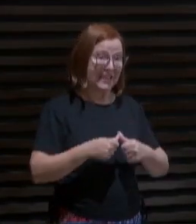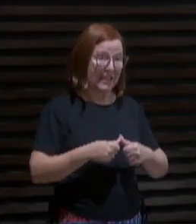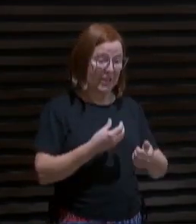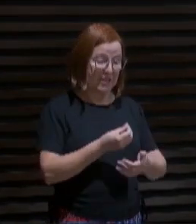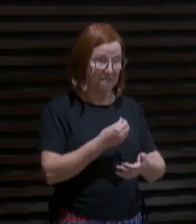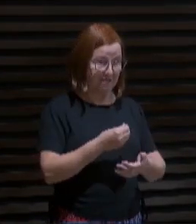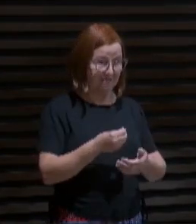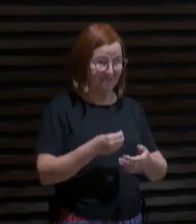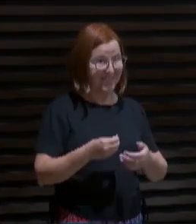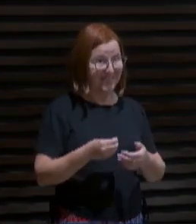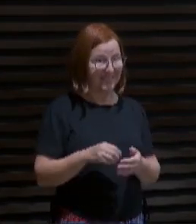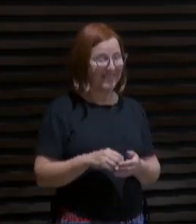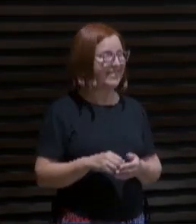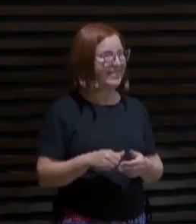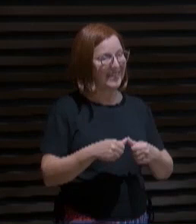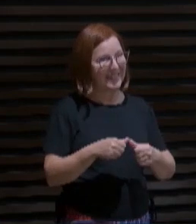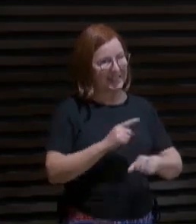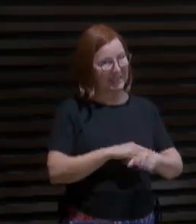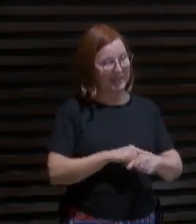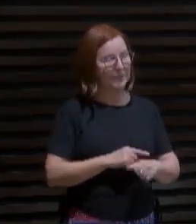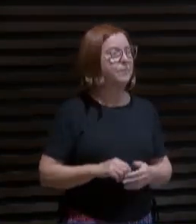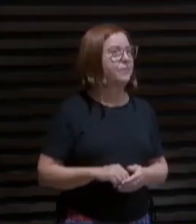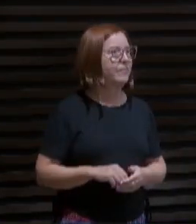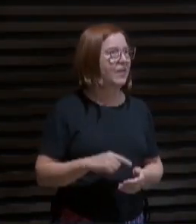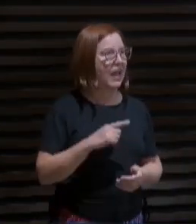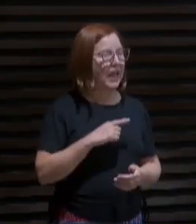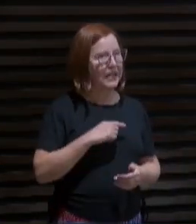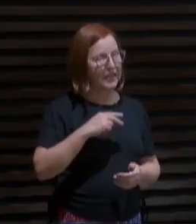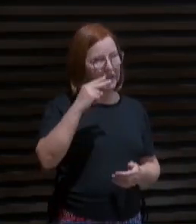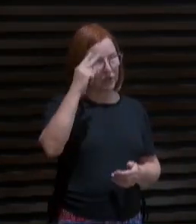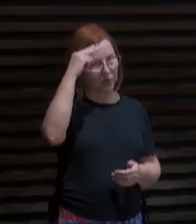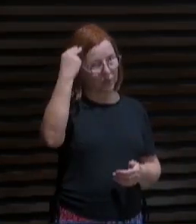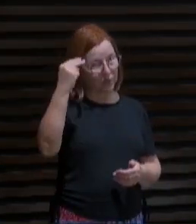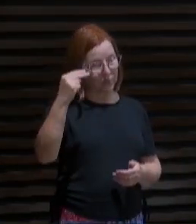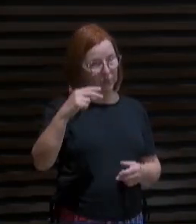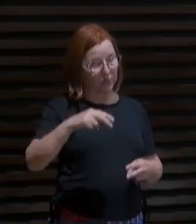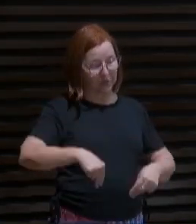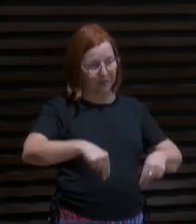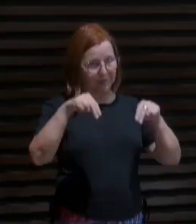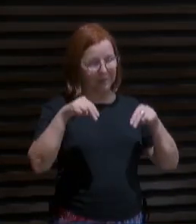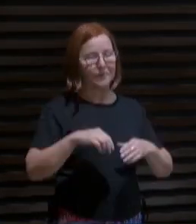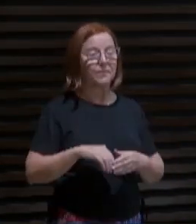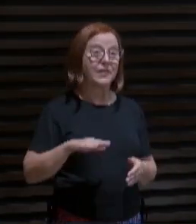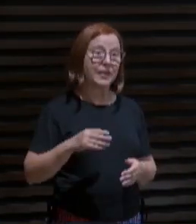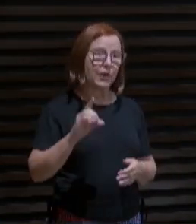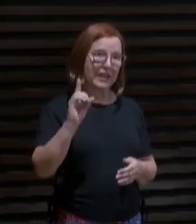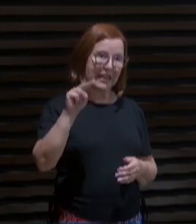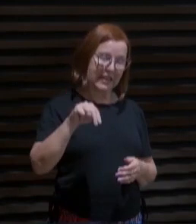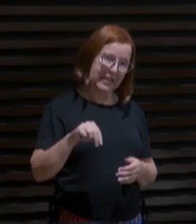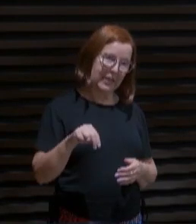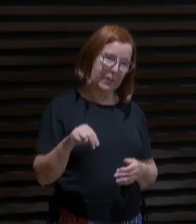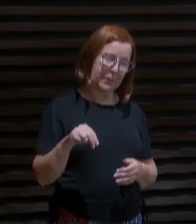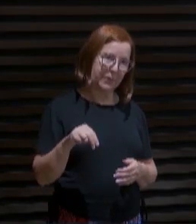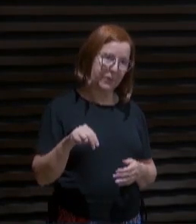nós temos o sonho de Daniel. Ele não sabia, de Nabucodonosor. E aí o Daniel é informado